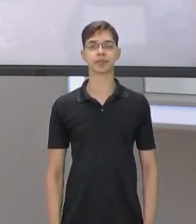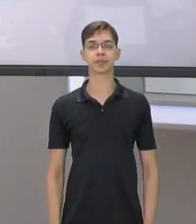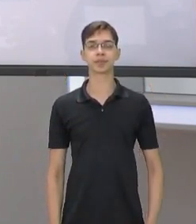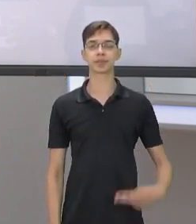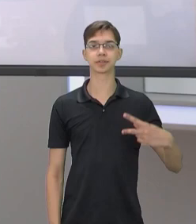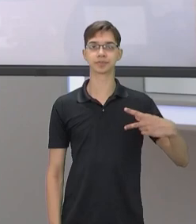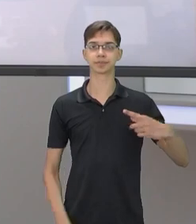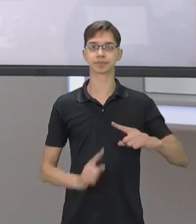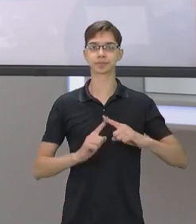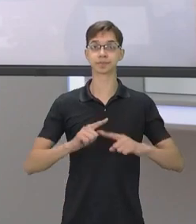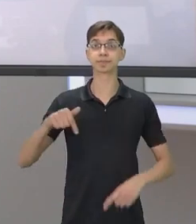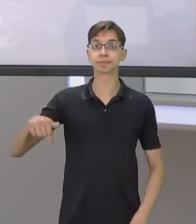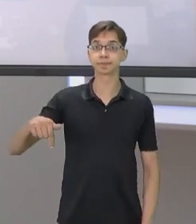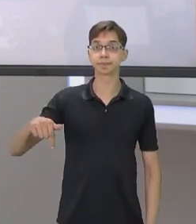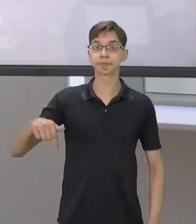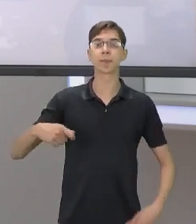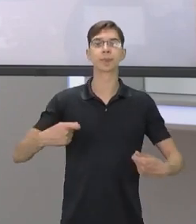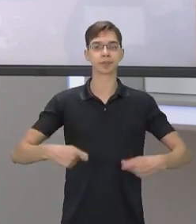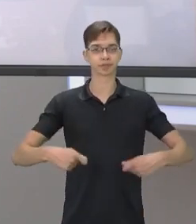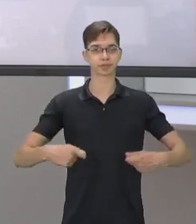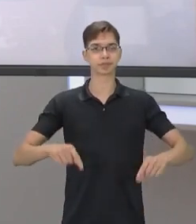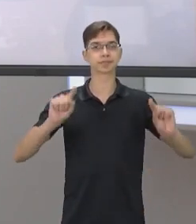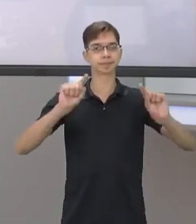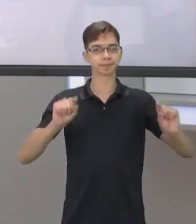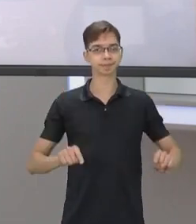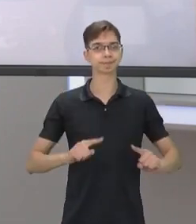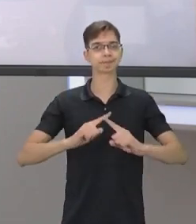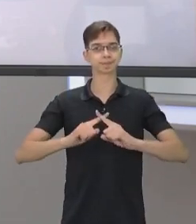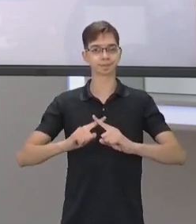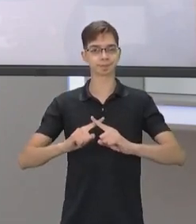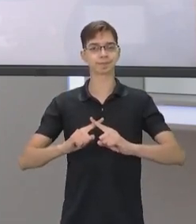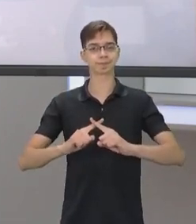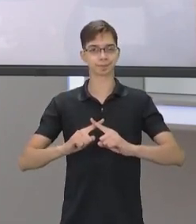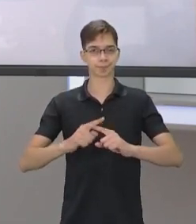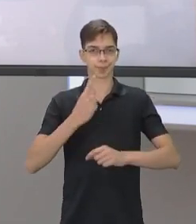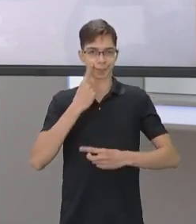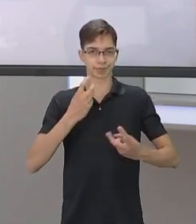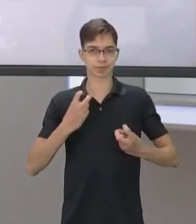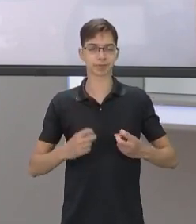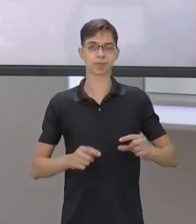multiplicar essa matriz aqui por essa matriz aqui.